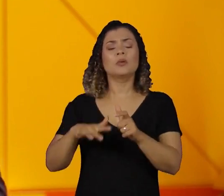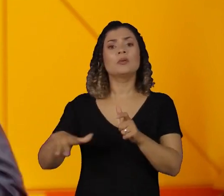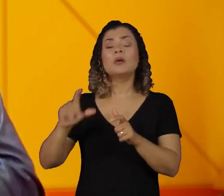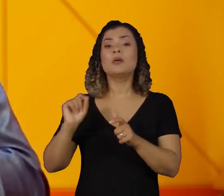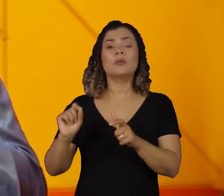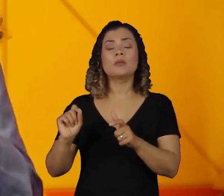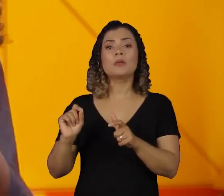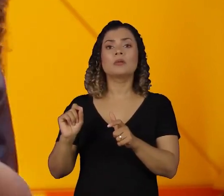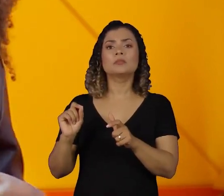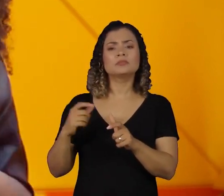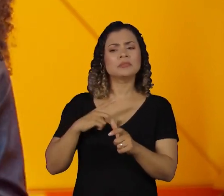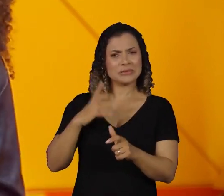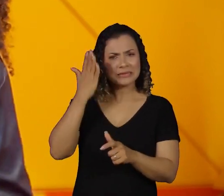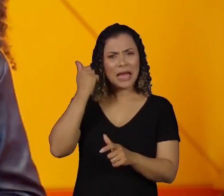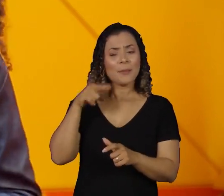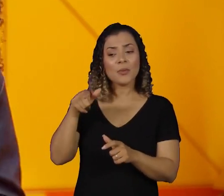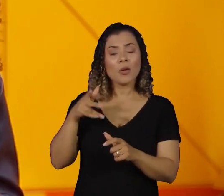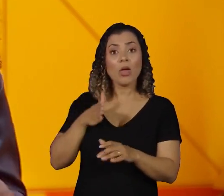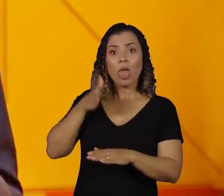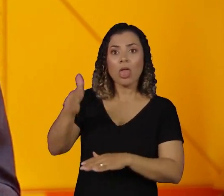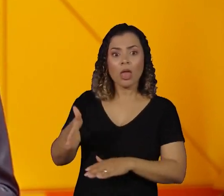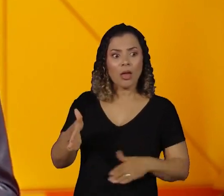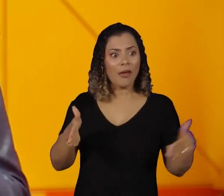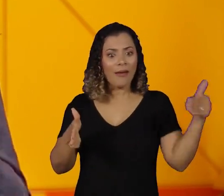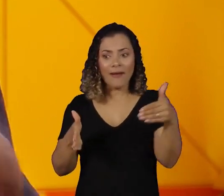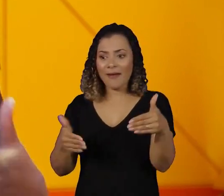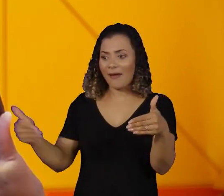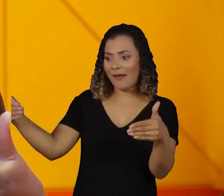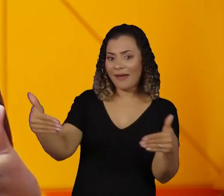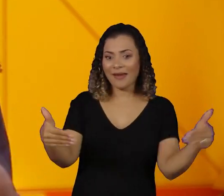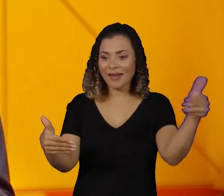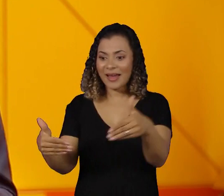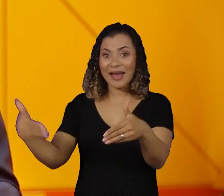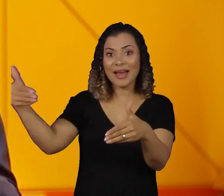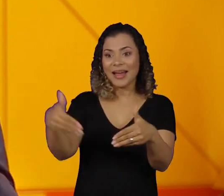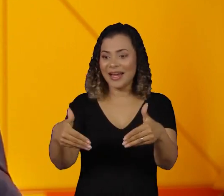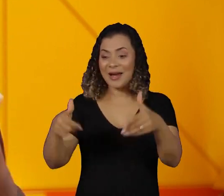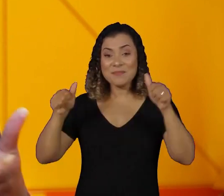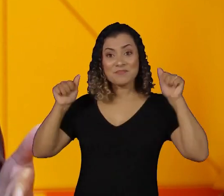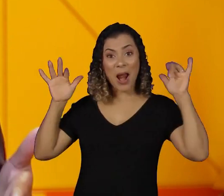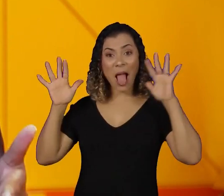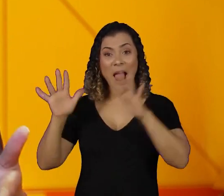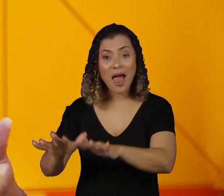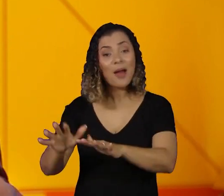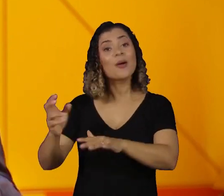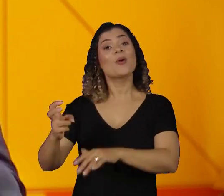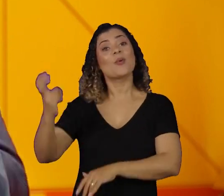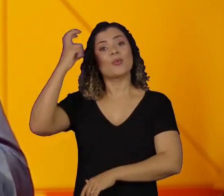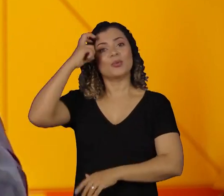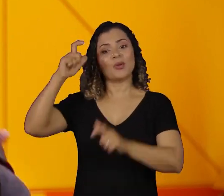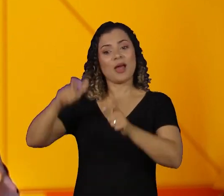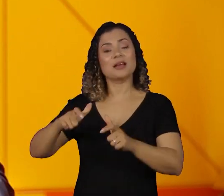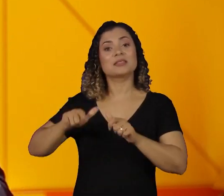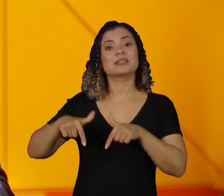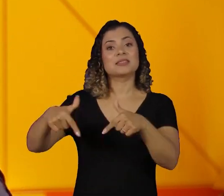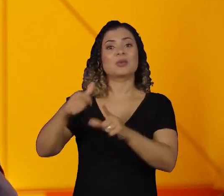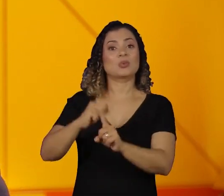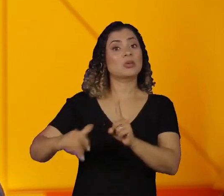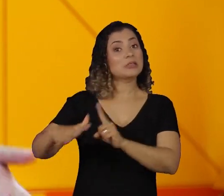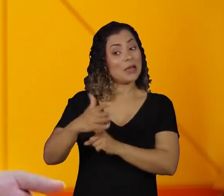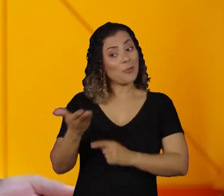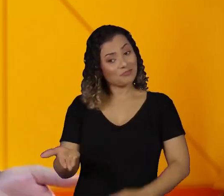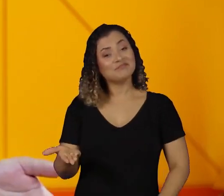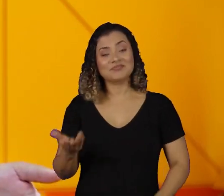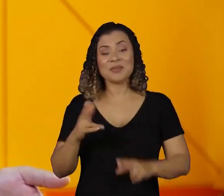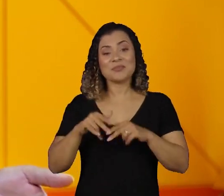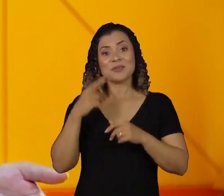foi se tornando aquela referência no bairro como o polo cultural, que é um espaço onde acontecem as ações sociais. E a